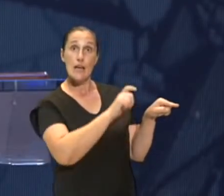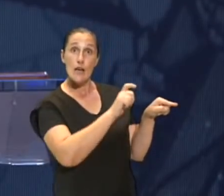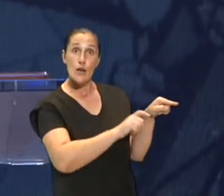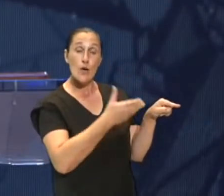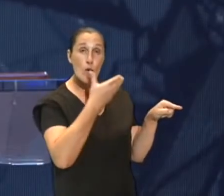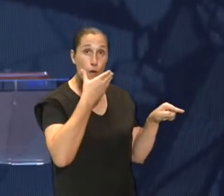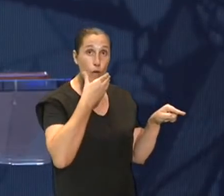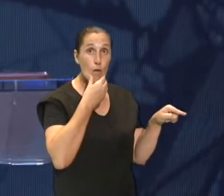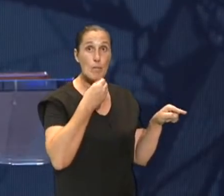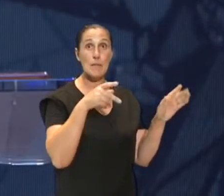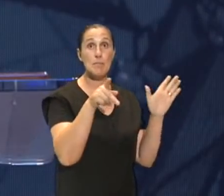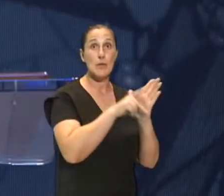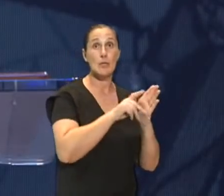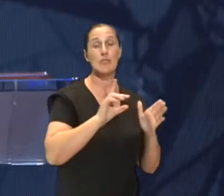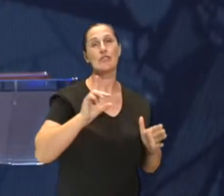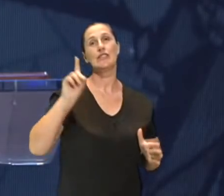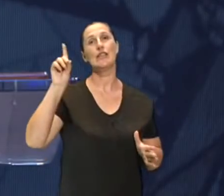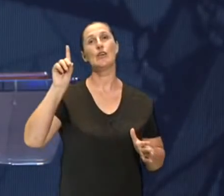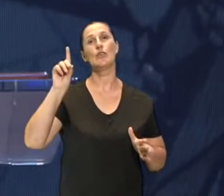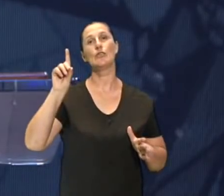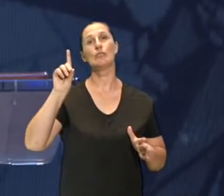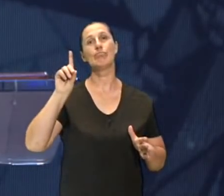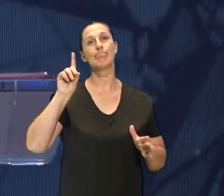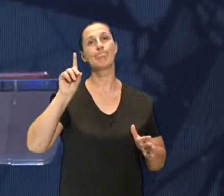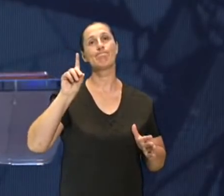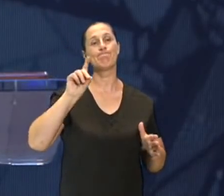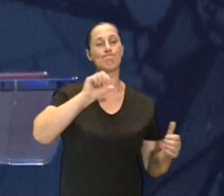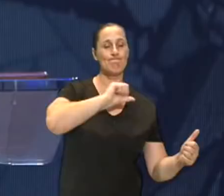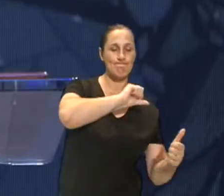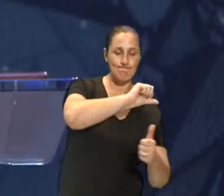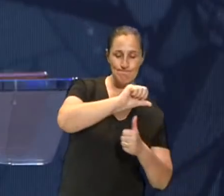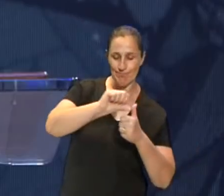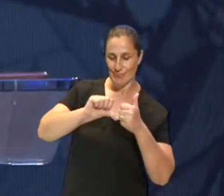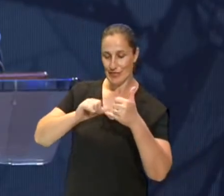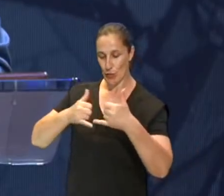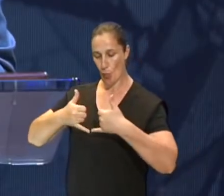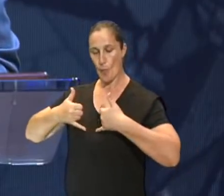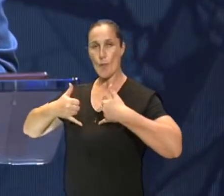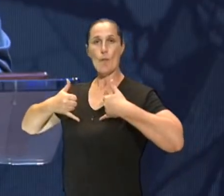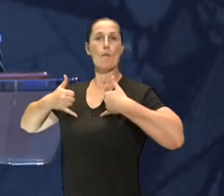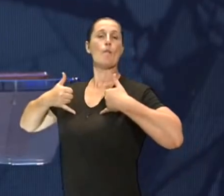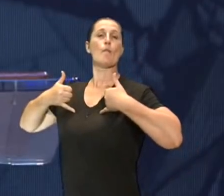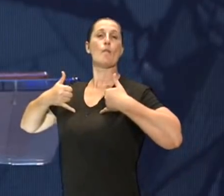tornado orgulhoso. E sabe do que ele era orgulhoso?